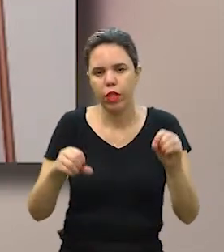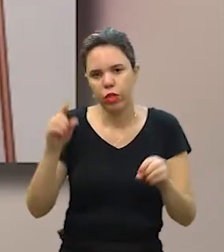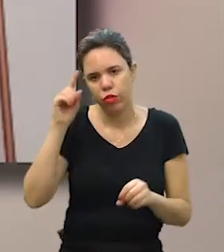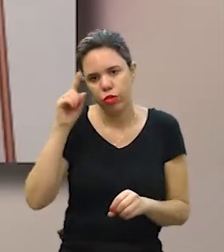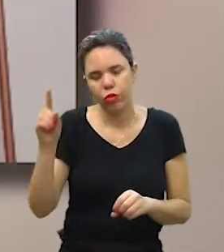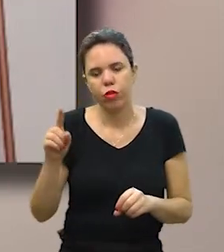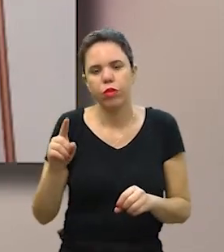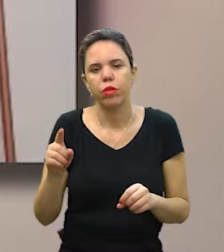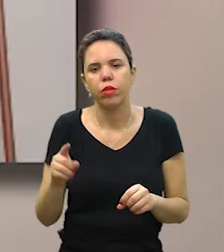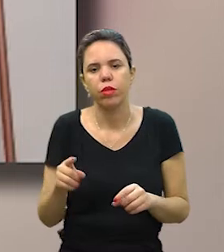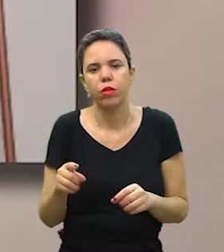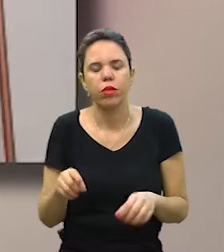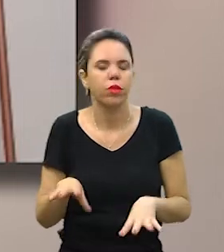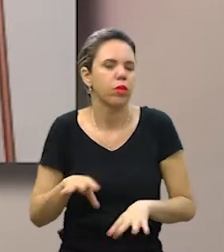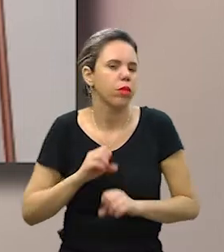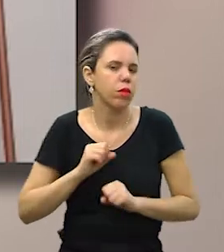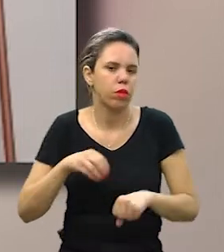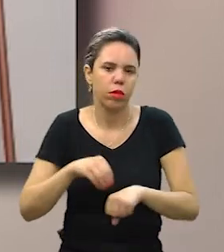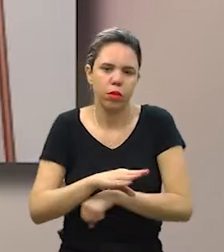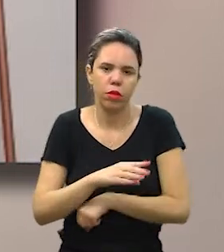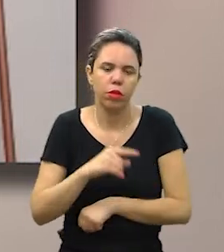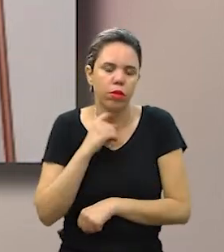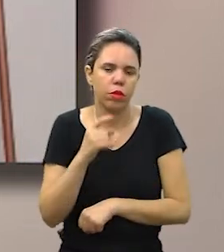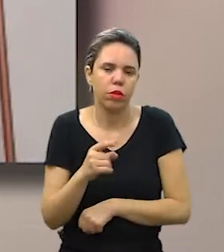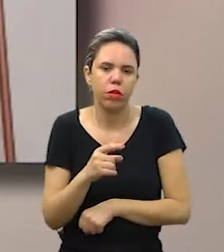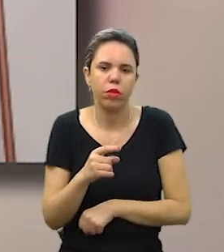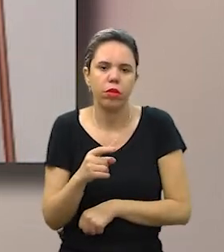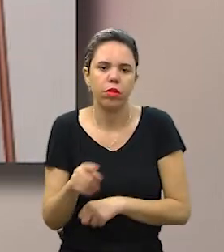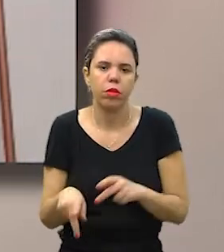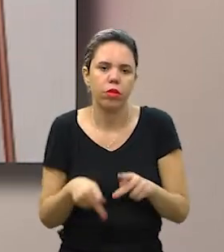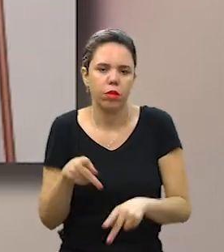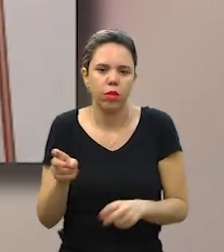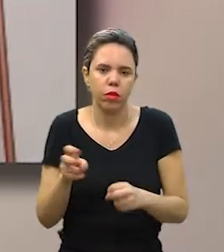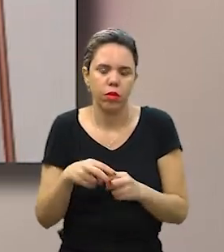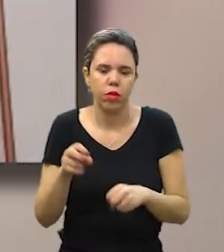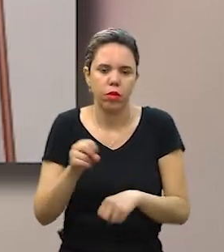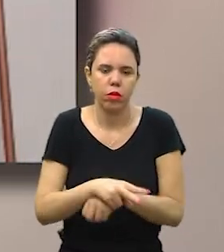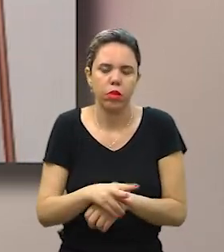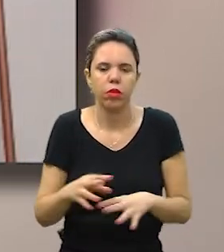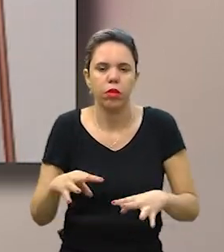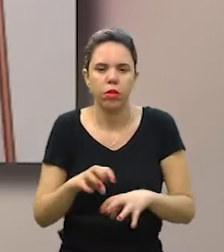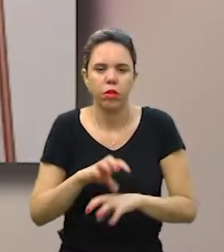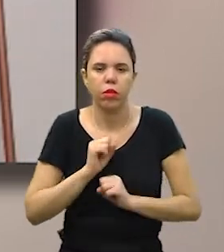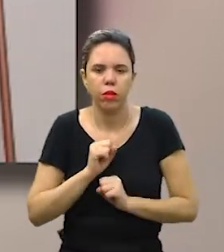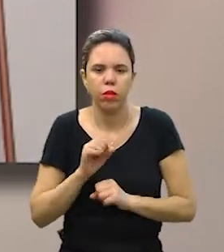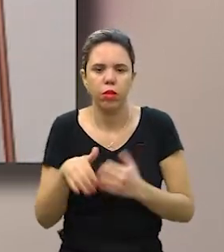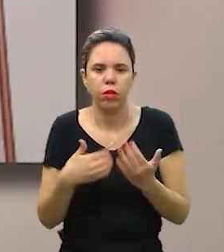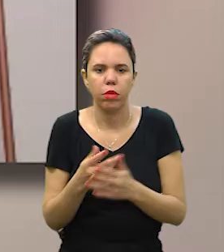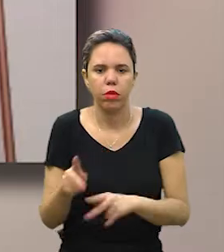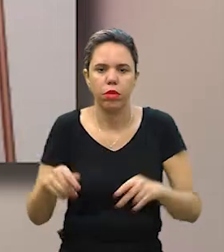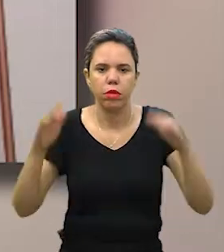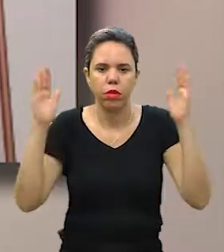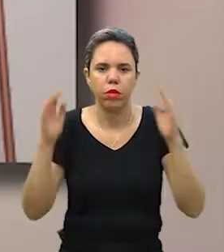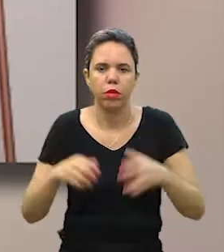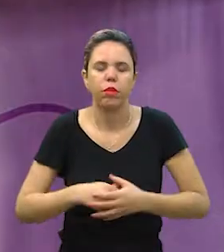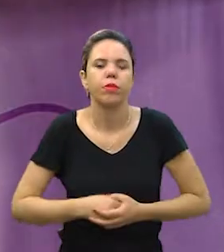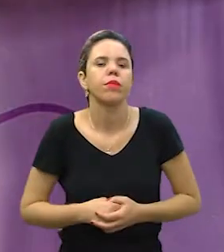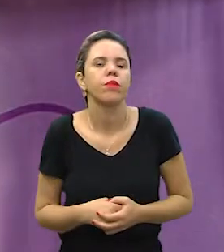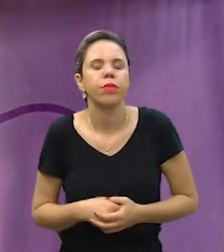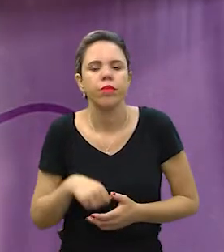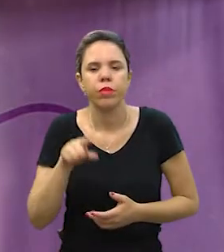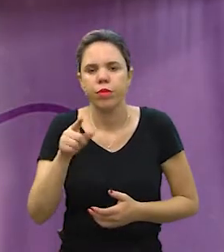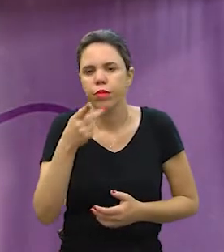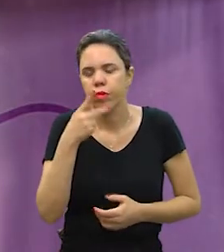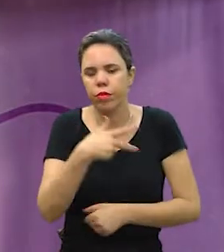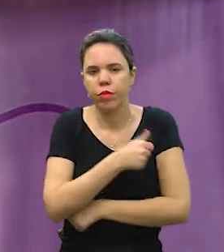dias, para que não haja a contaminação de demais crianças e às vezes até mesmo adultos. Você